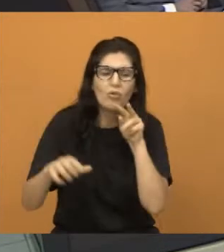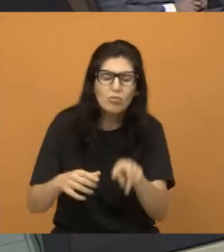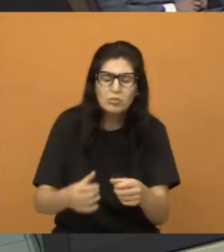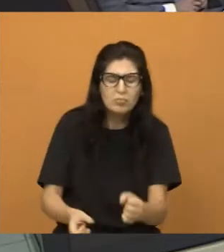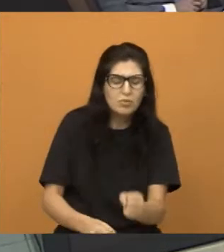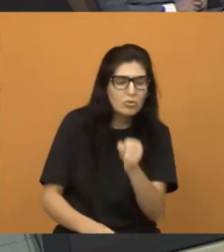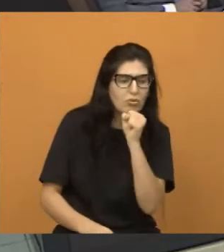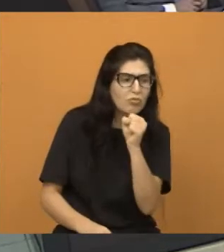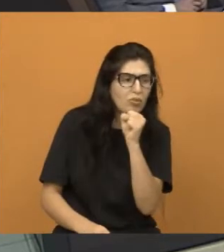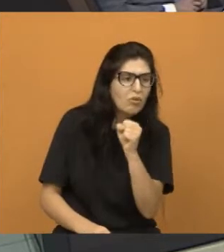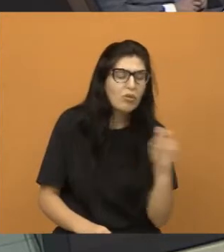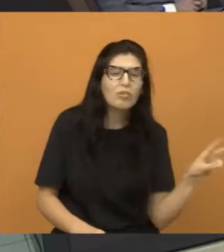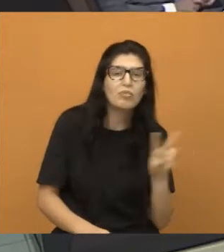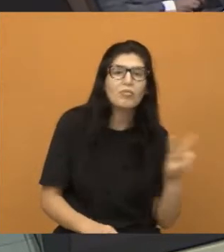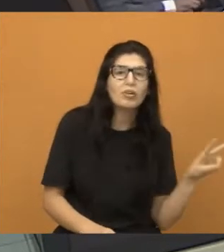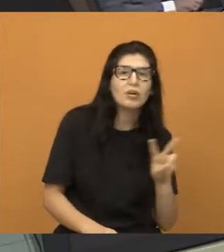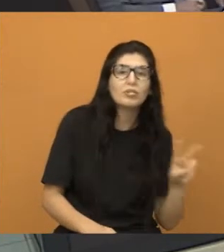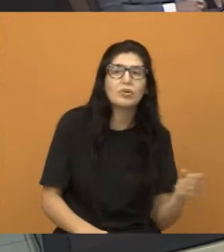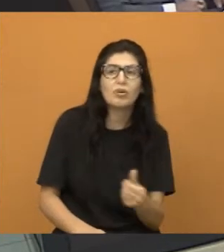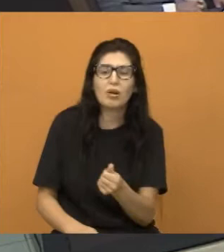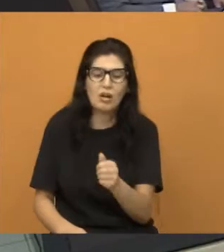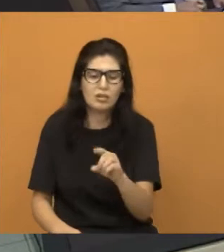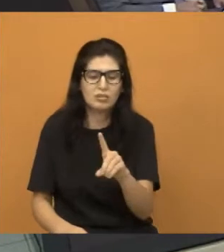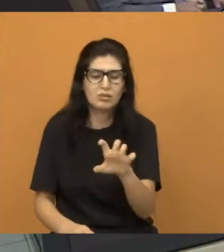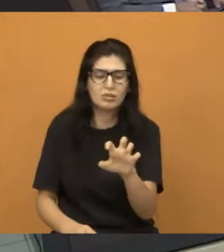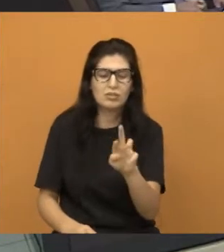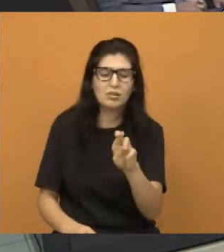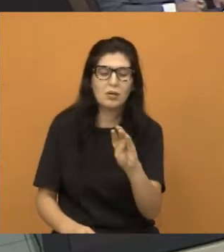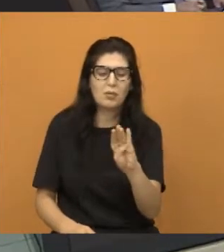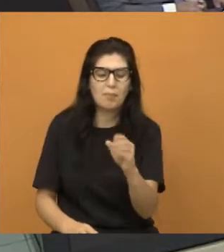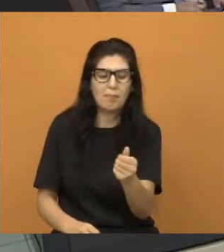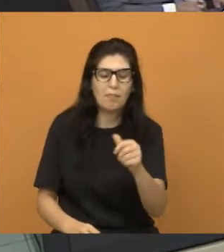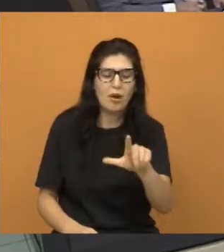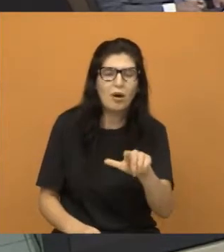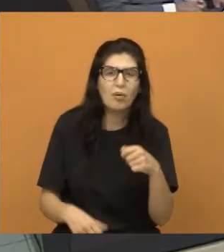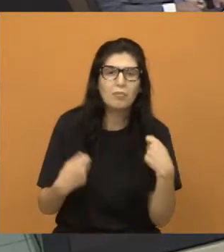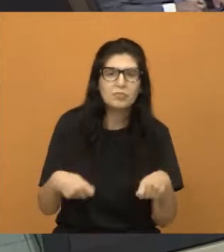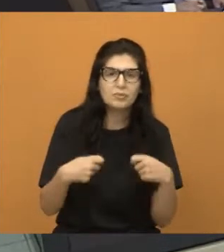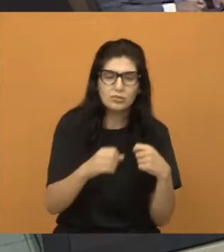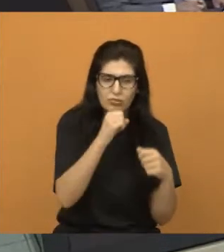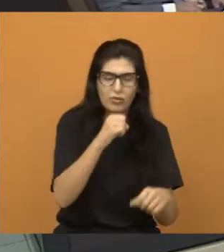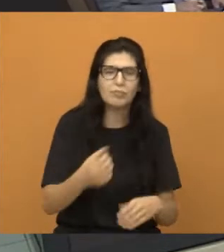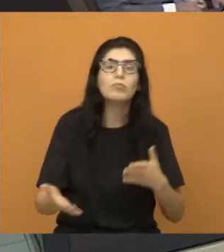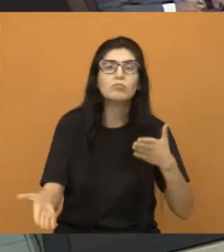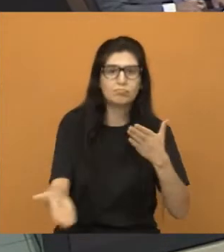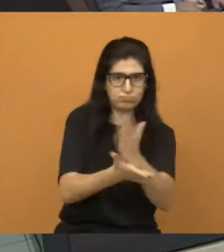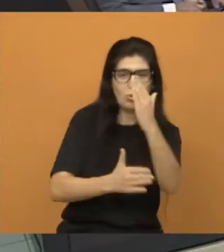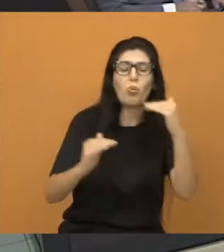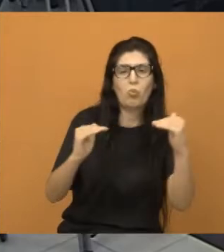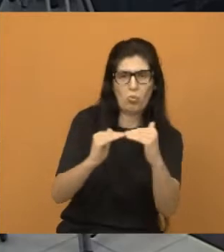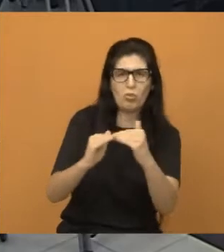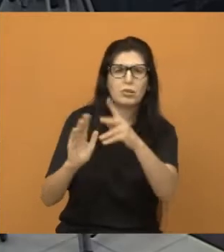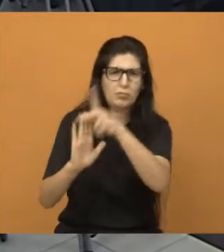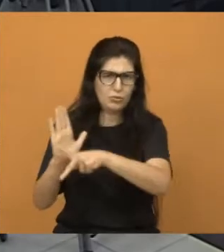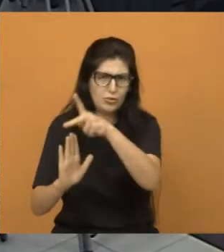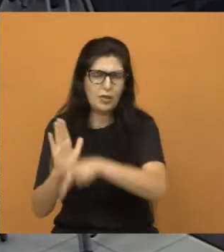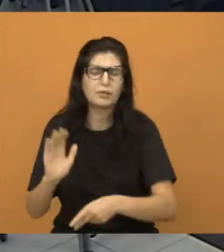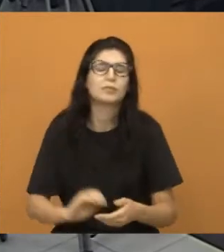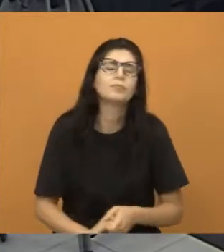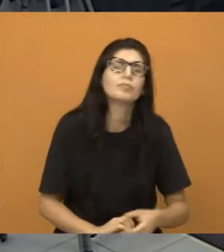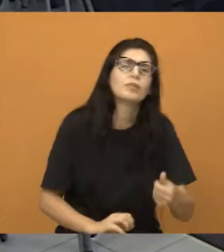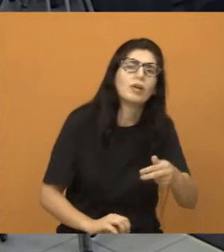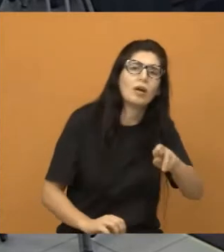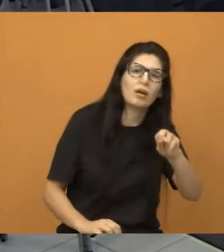Sodré. Terceira vez. Não, vamos ver agora. Agora sim. Eu voto favorável. Como vota vereador